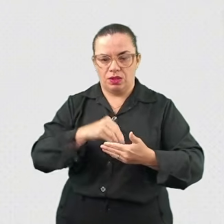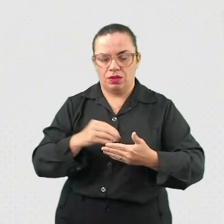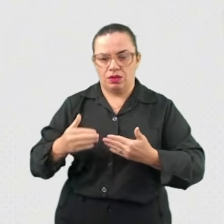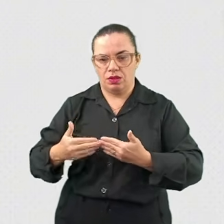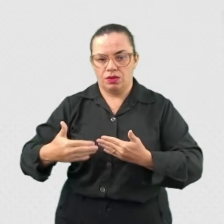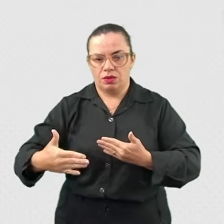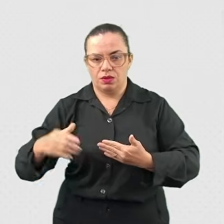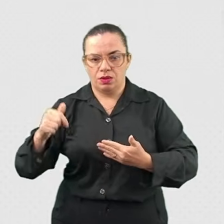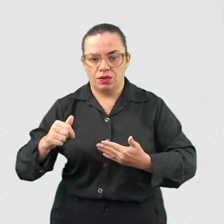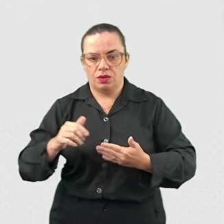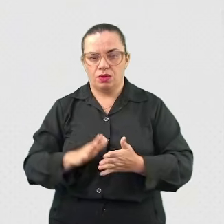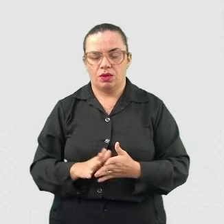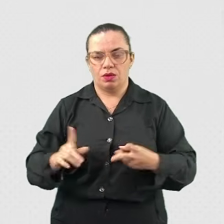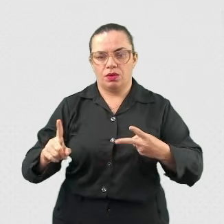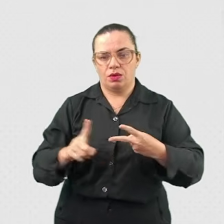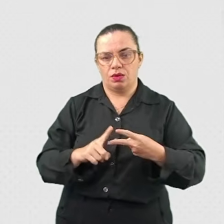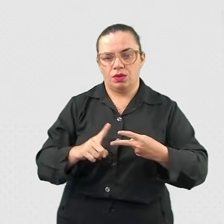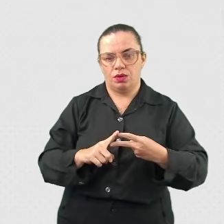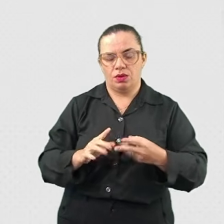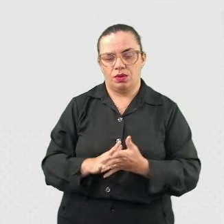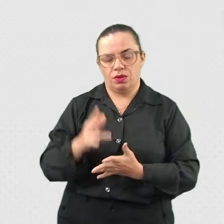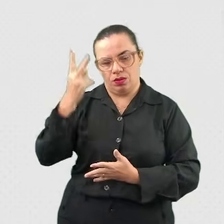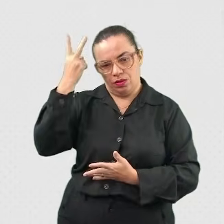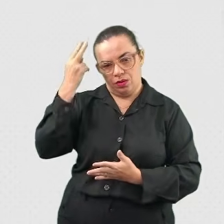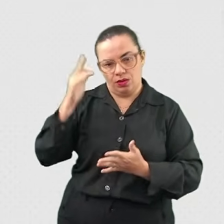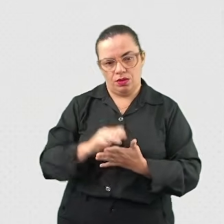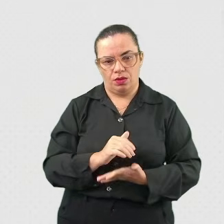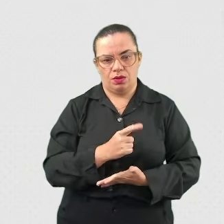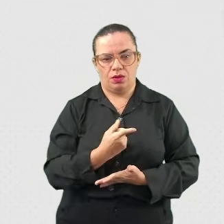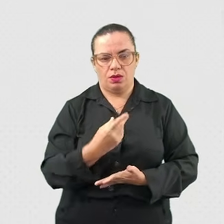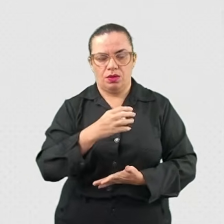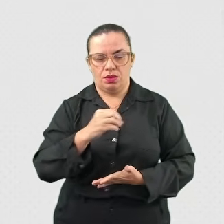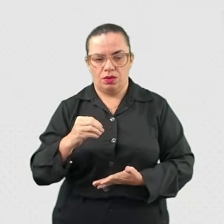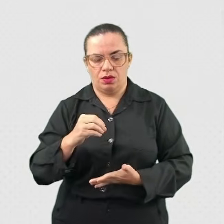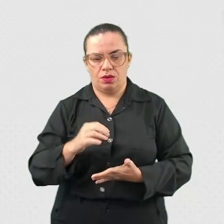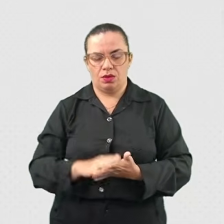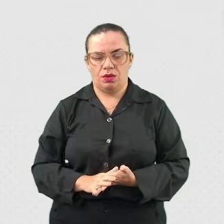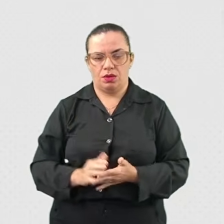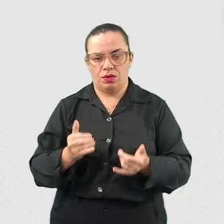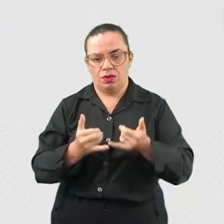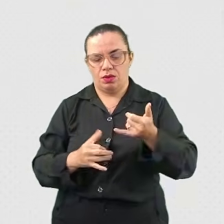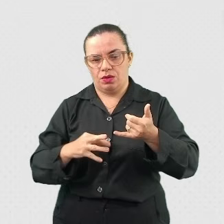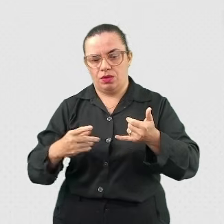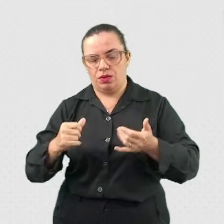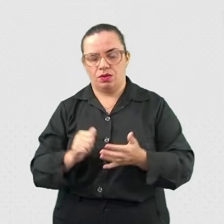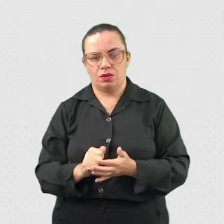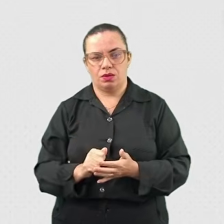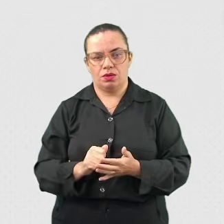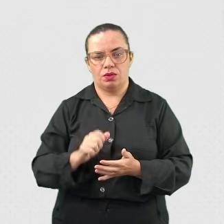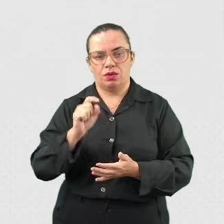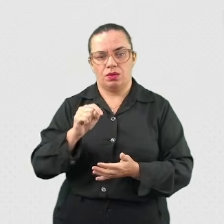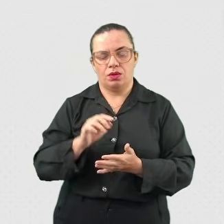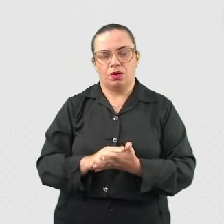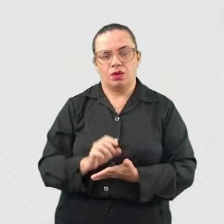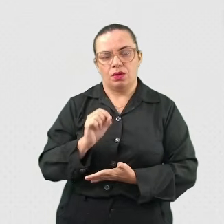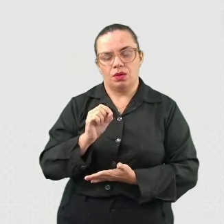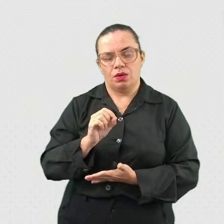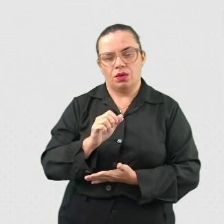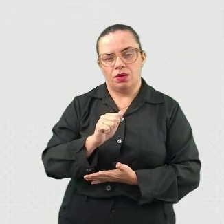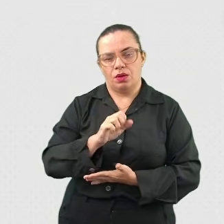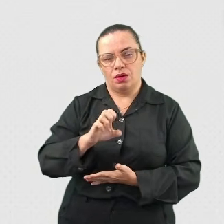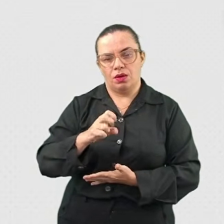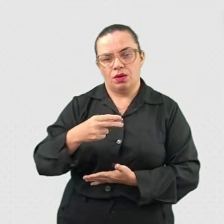polígono de 10 lados. Olha, vamos logo para o externo, que é mais fácil. Então, o ângulo externo você já sabe que é 360